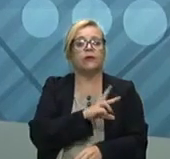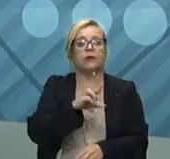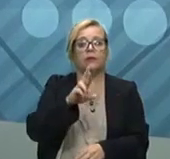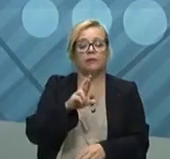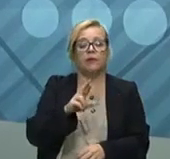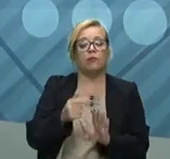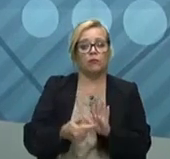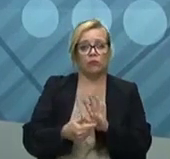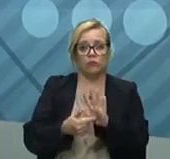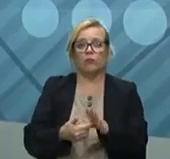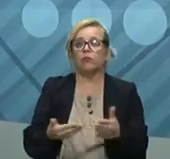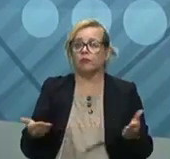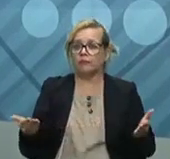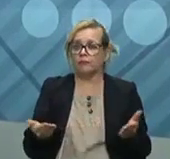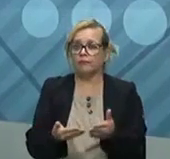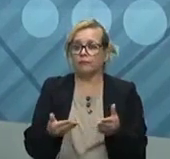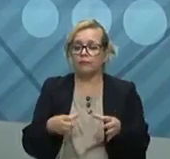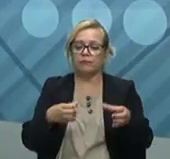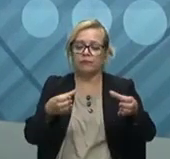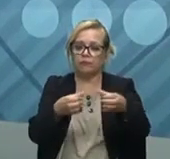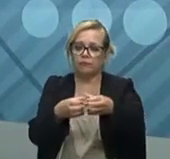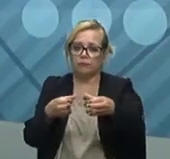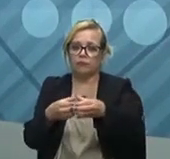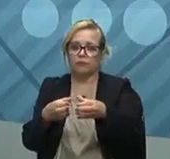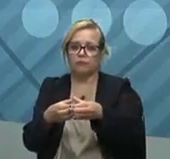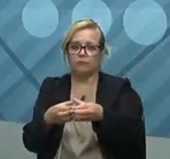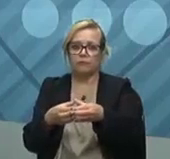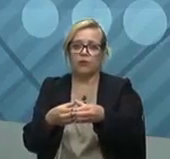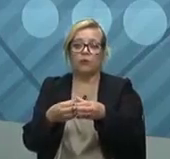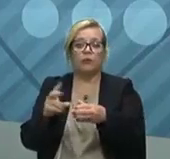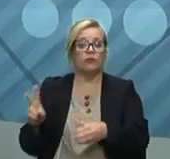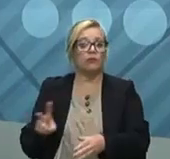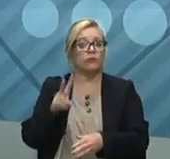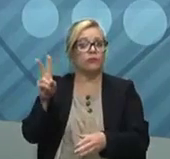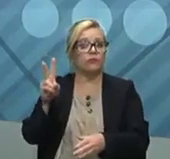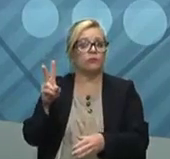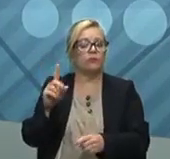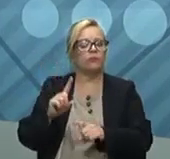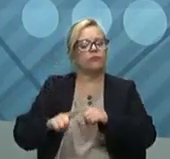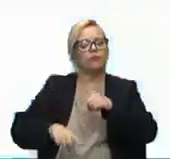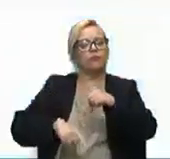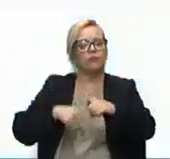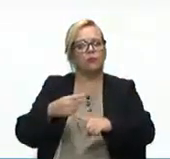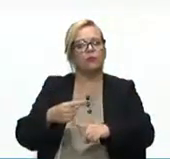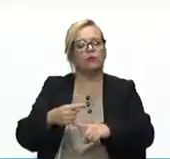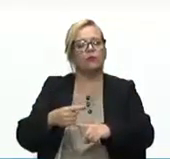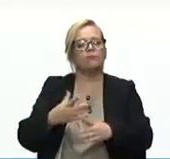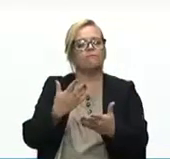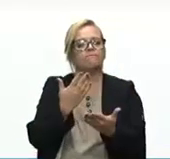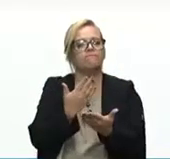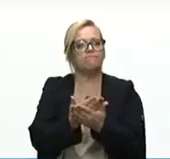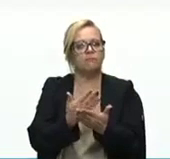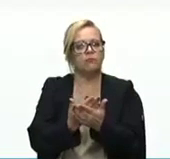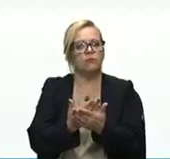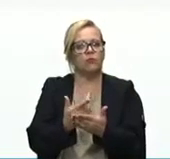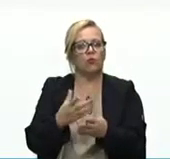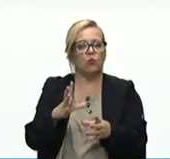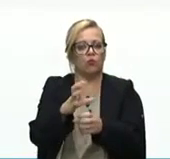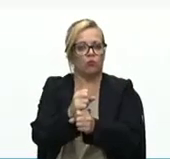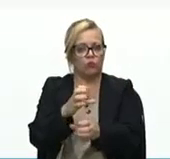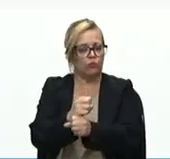Eu vou apresentar agora a classificação de acordo com esse valor de correlação e depois, então, nós trabalharemos com o